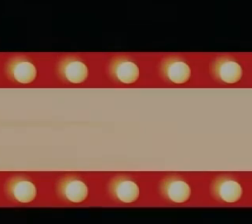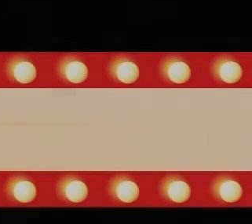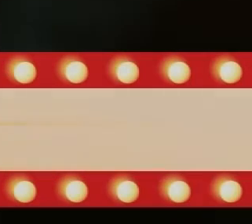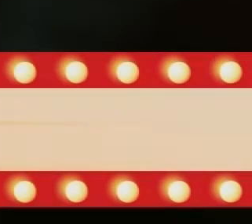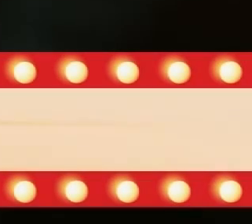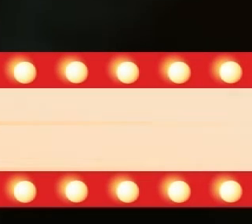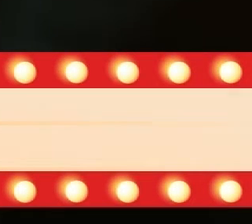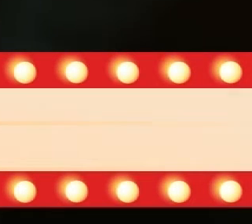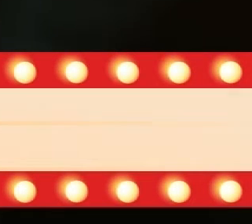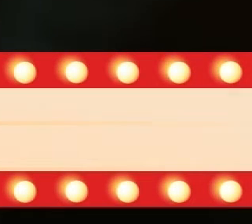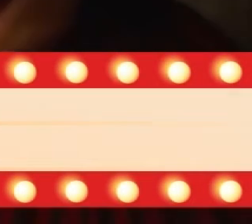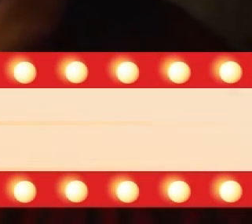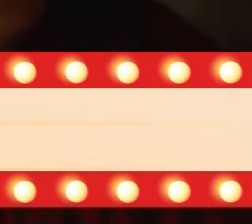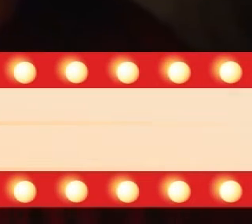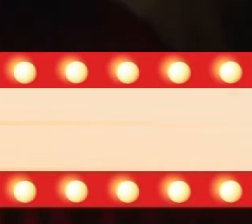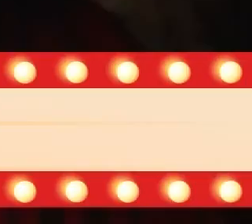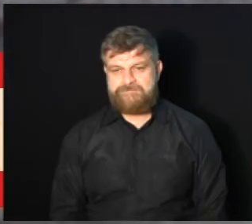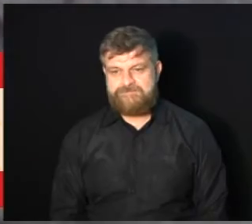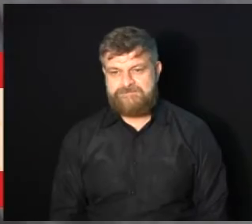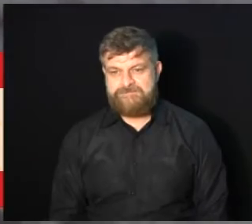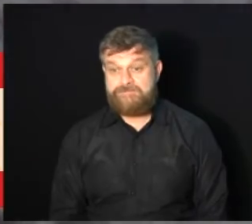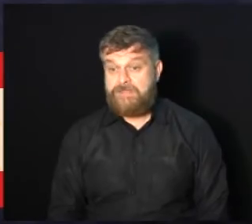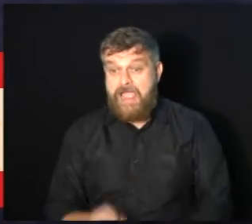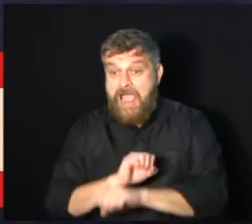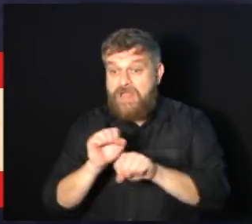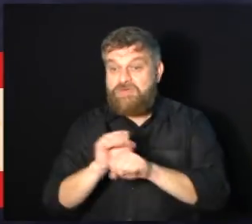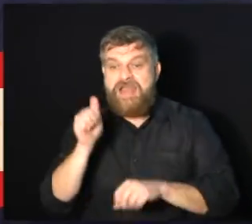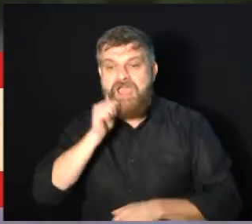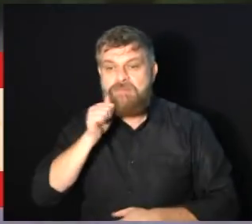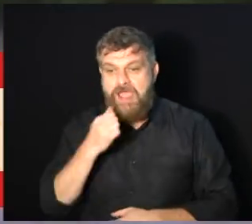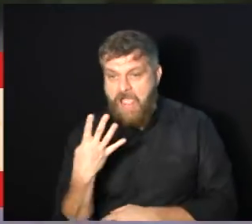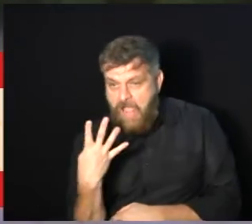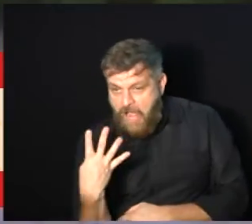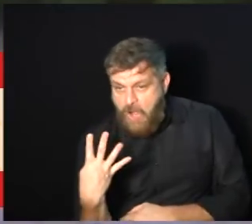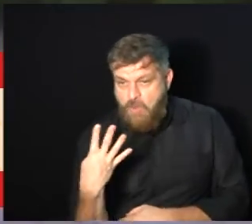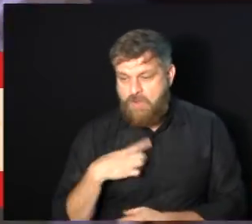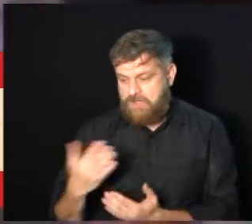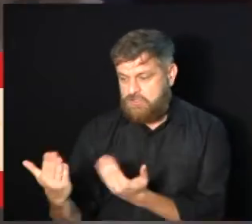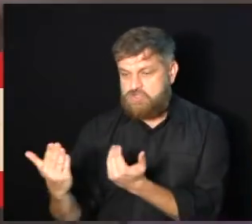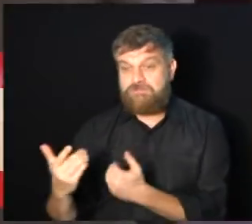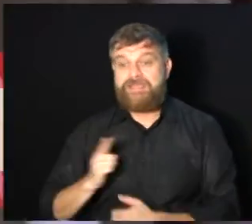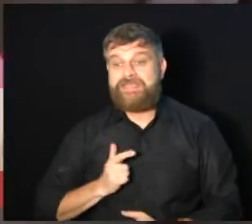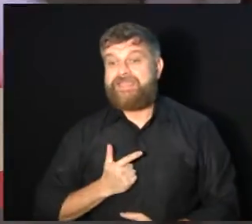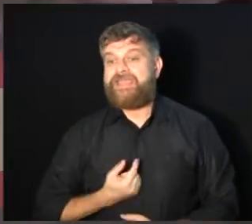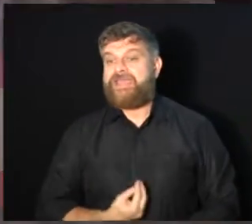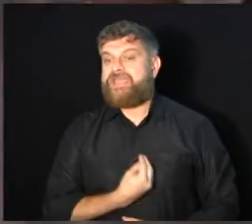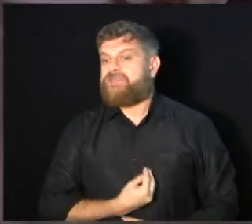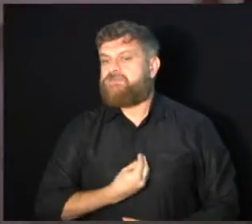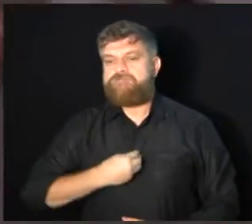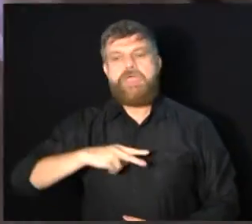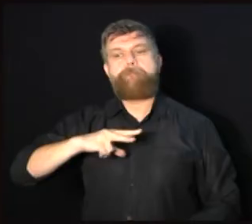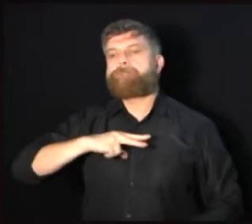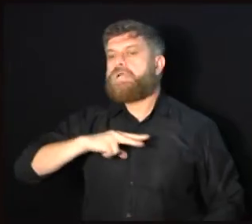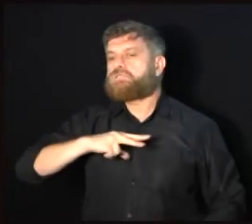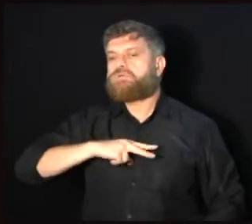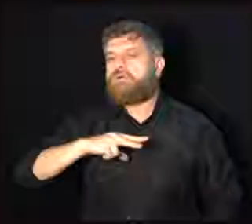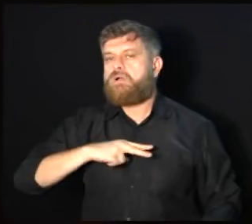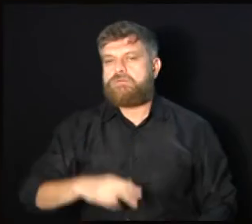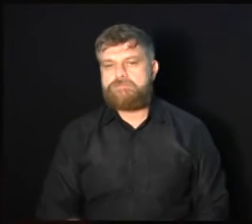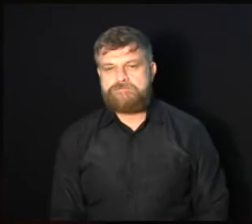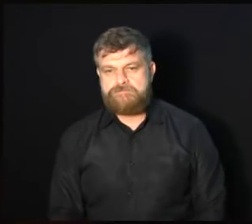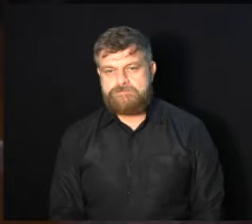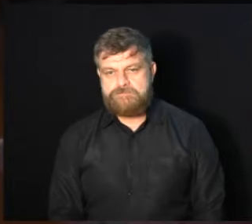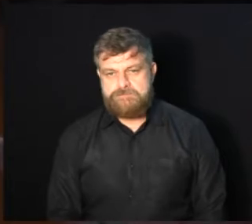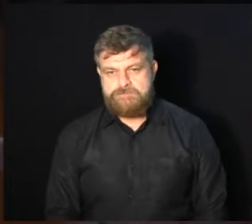Em Adoráveis Mulheres, 4 jovens estão determinadas a viver a vida em seus próprios termos. Ou não ser. E elas